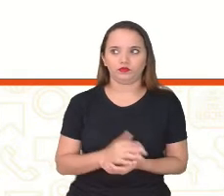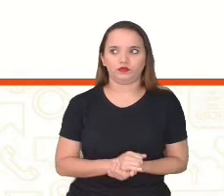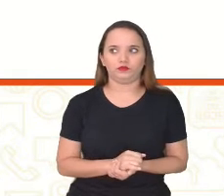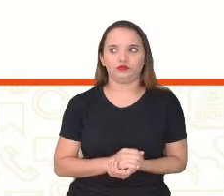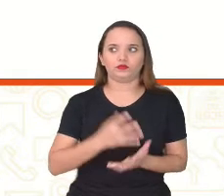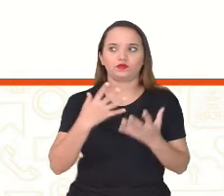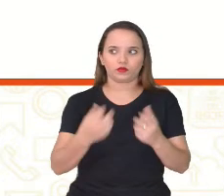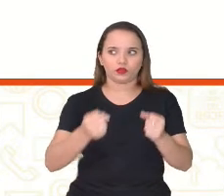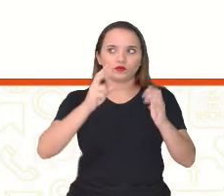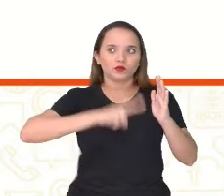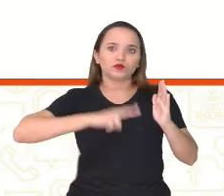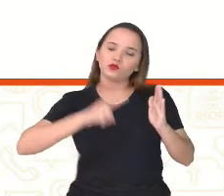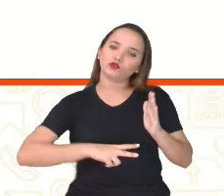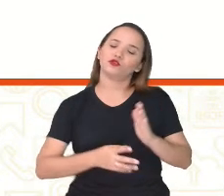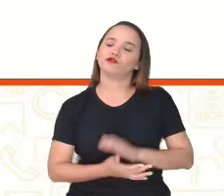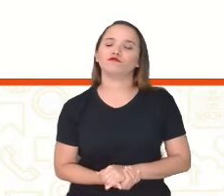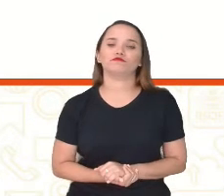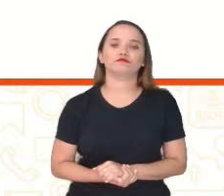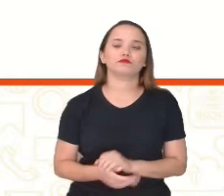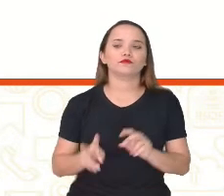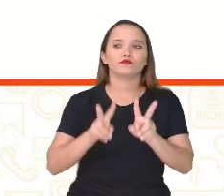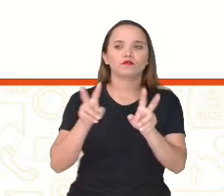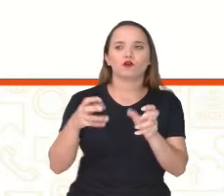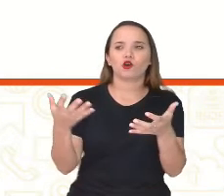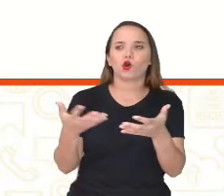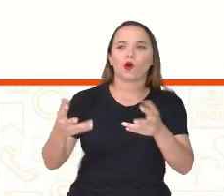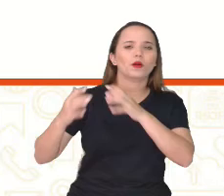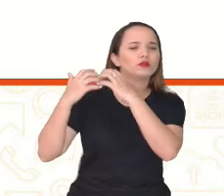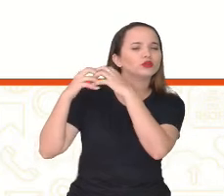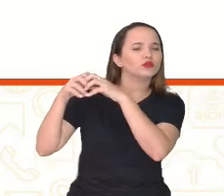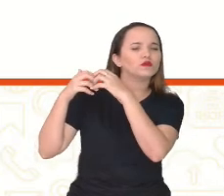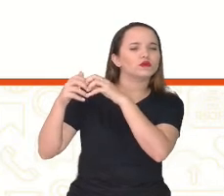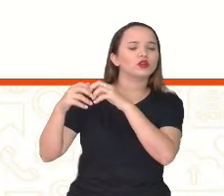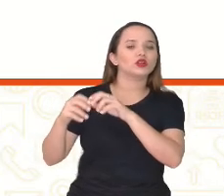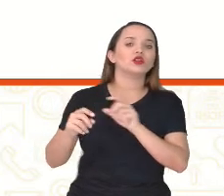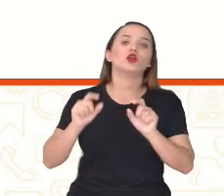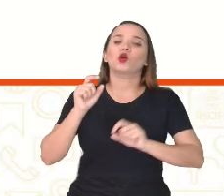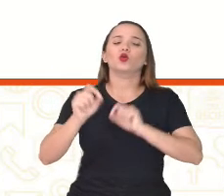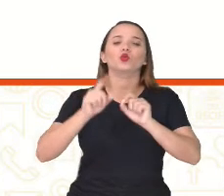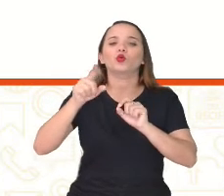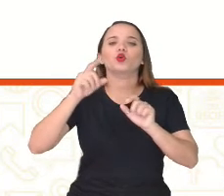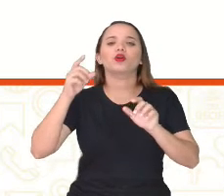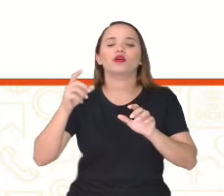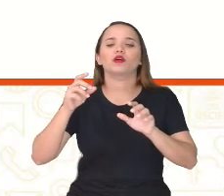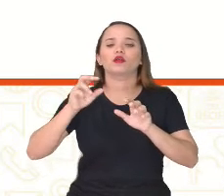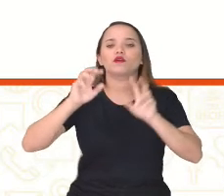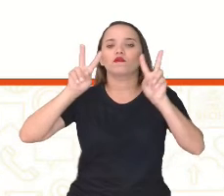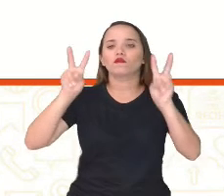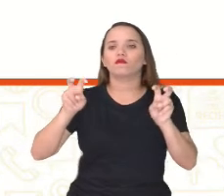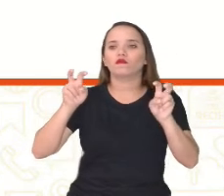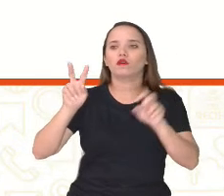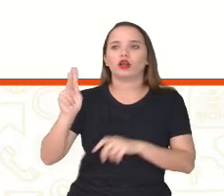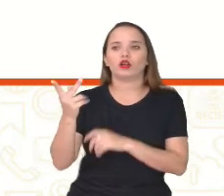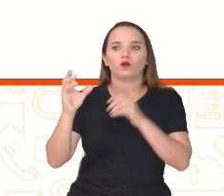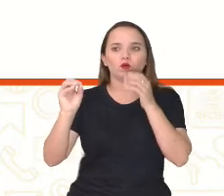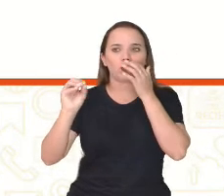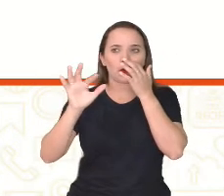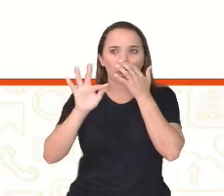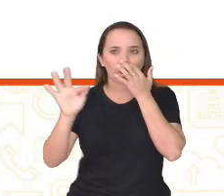vamos ler, vamos fazer uma reflexão do que diz, do que esclarece